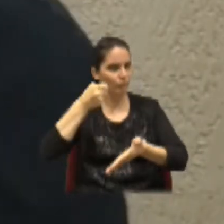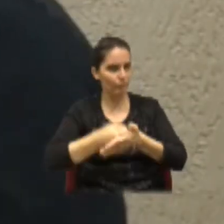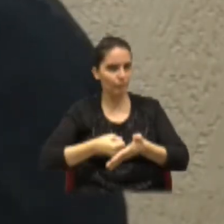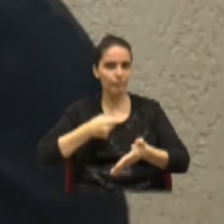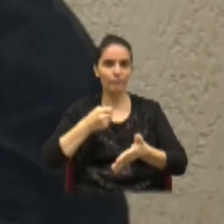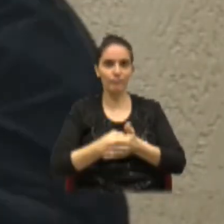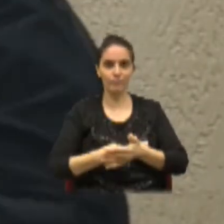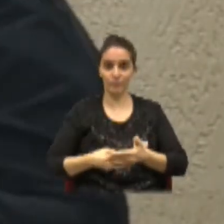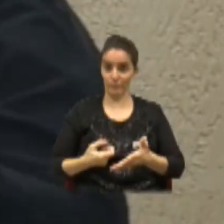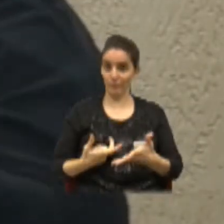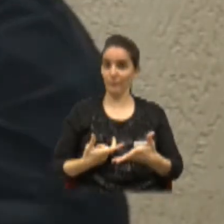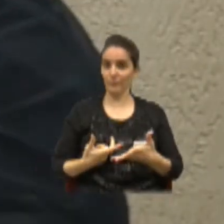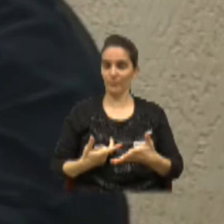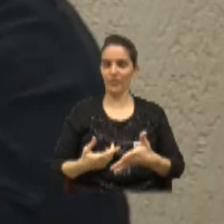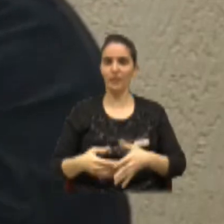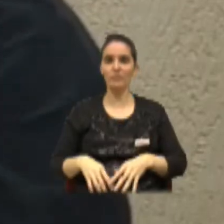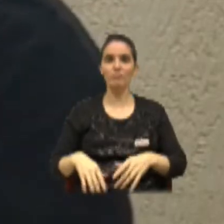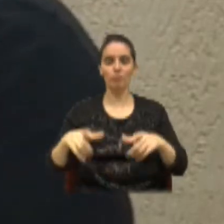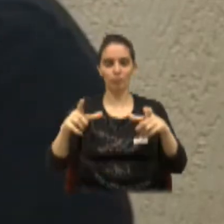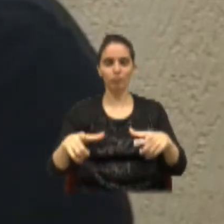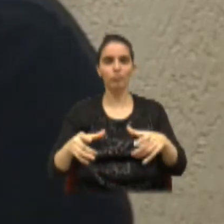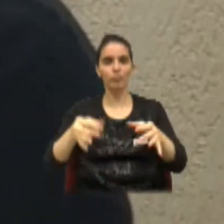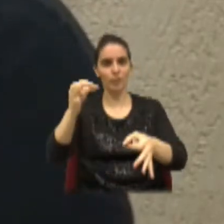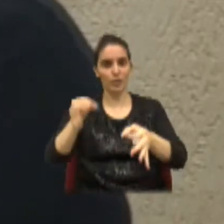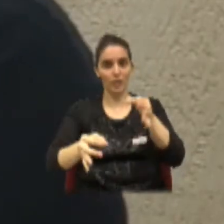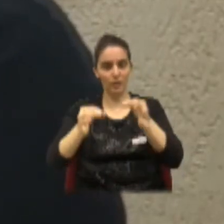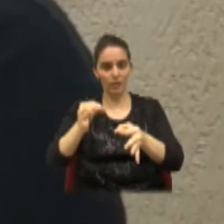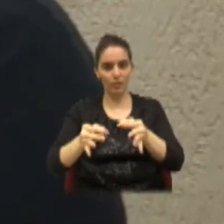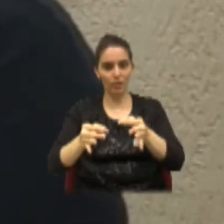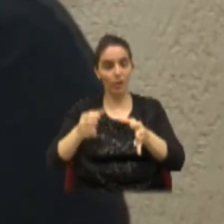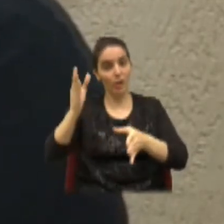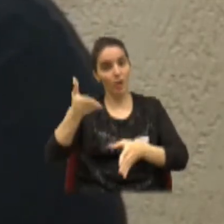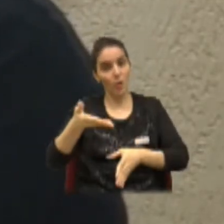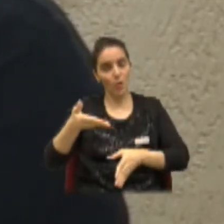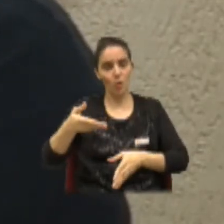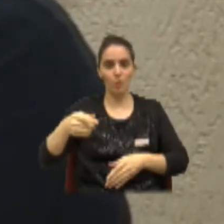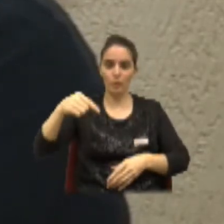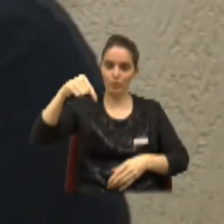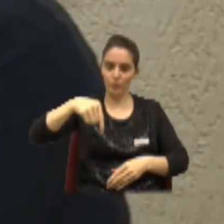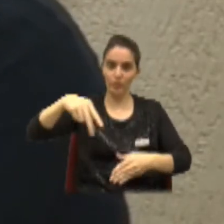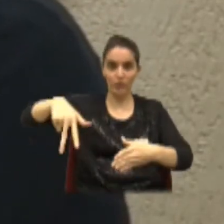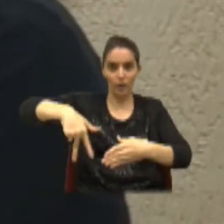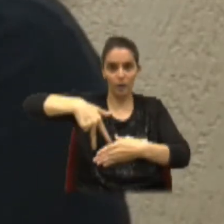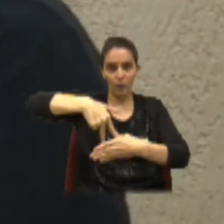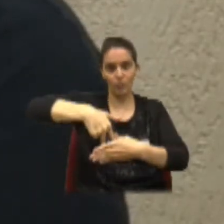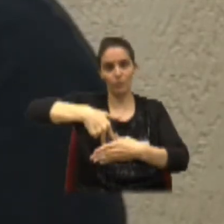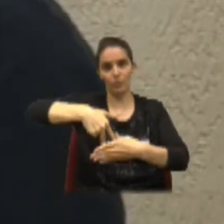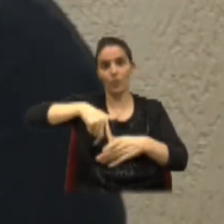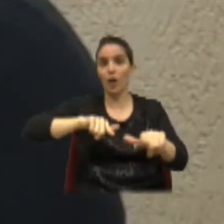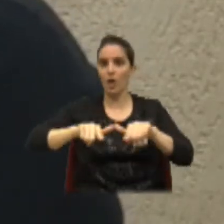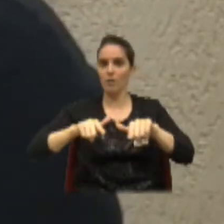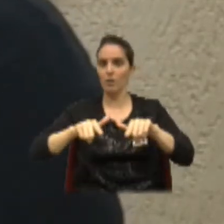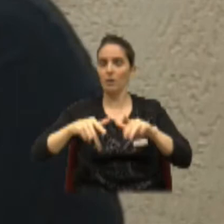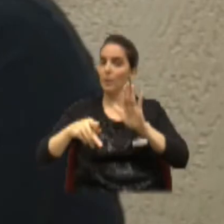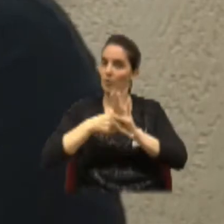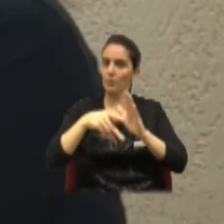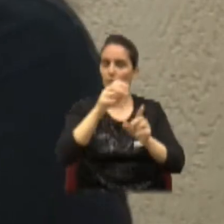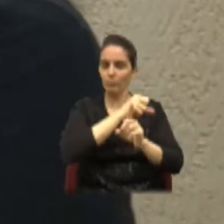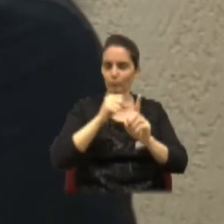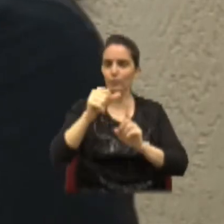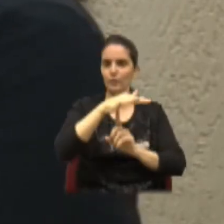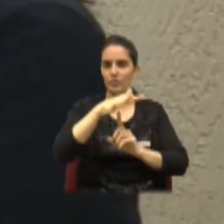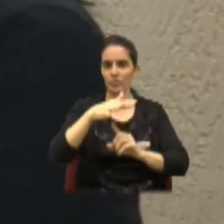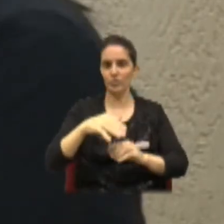as paredes do judiciário e dos fóruns e vindo para um trabalho social que é de extrema importância para a nossa